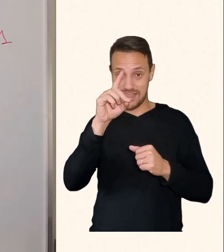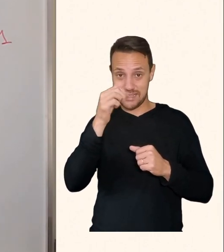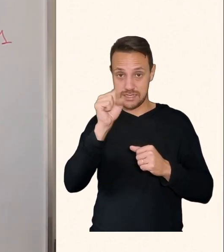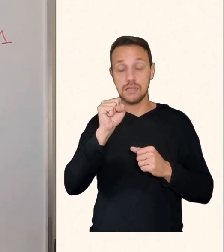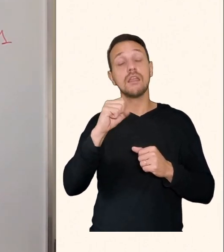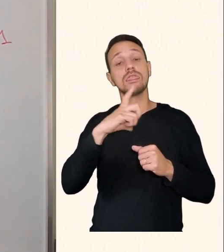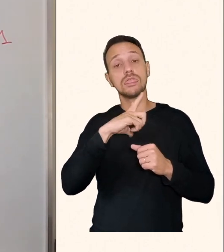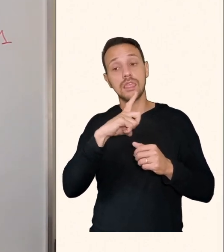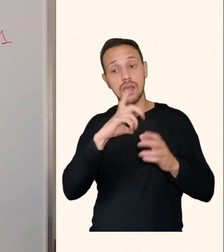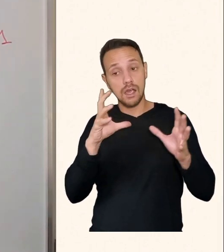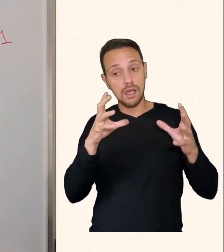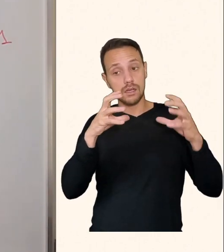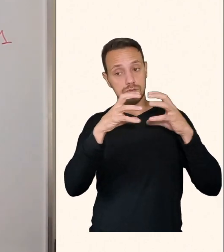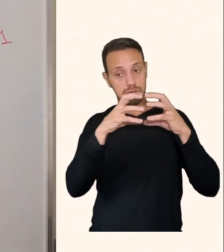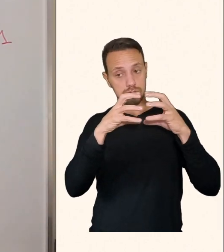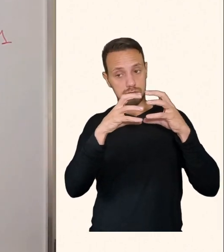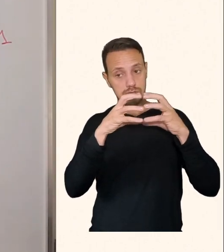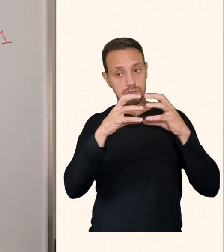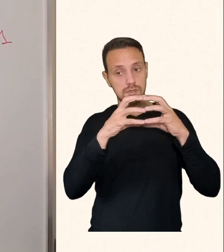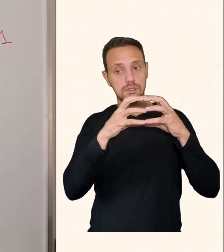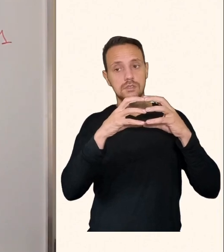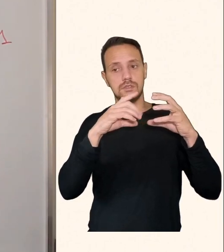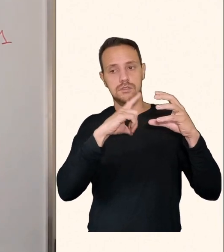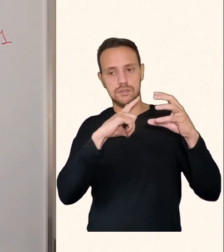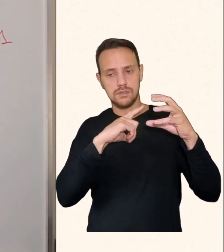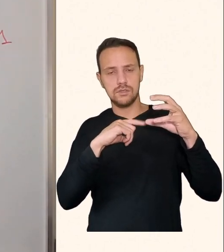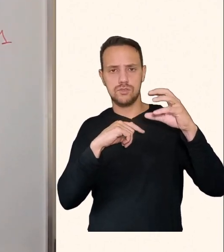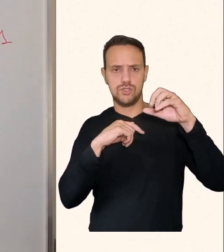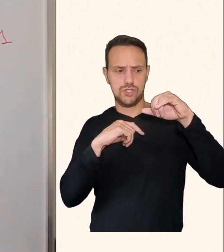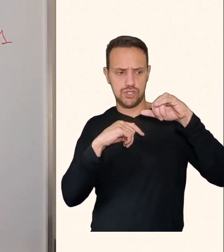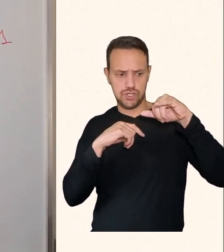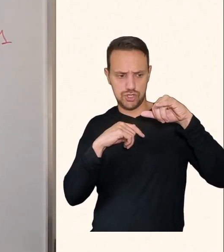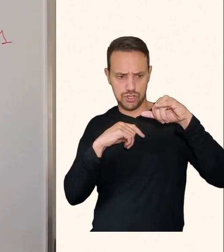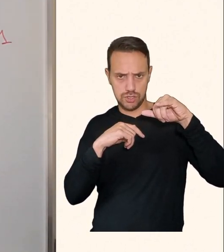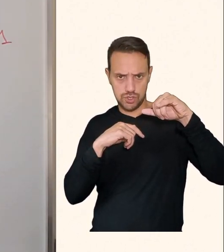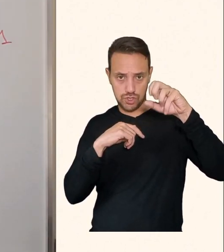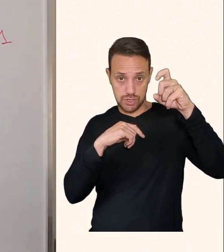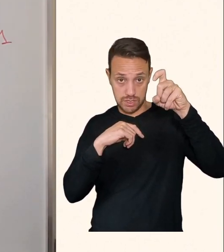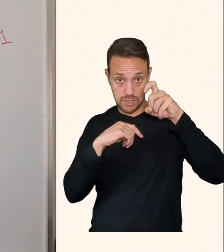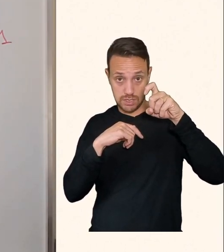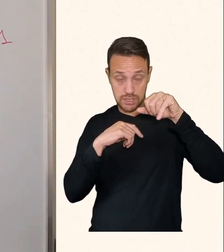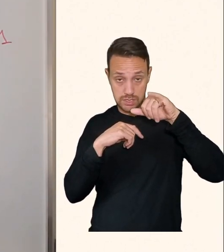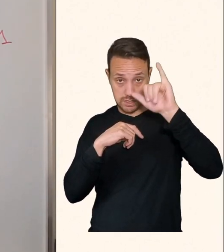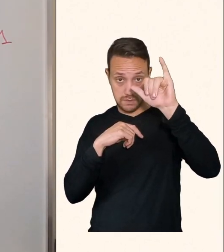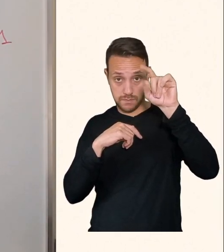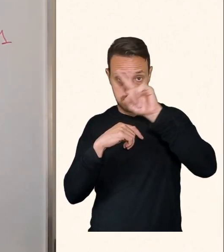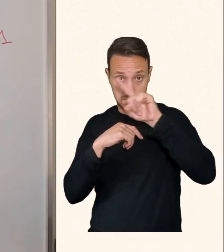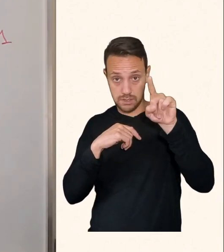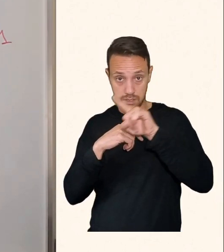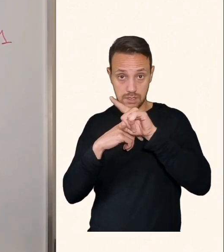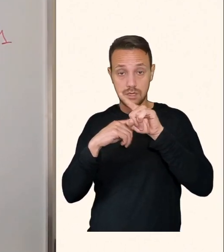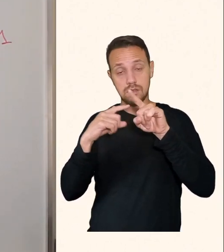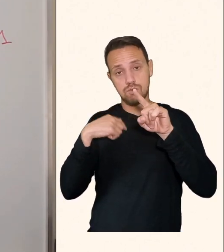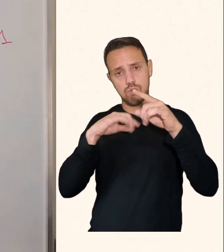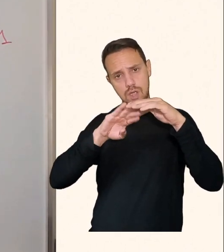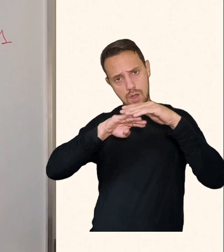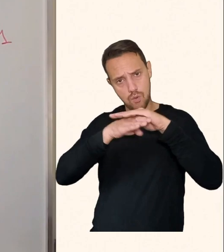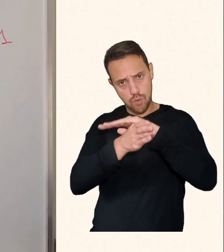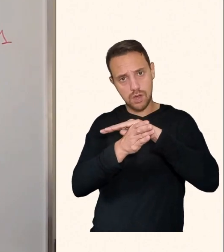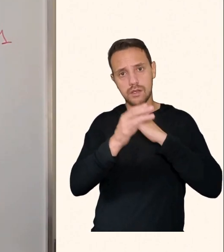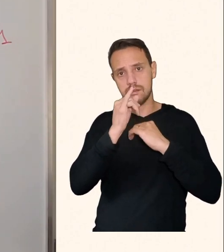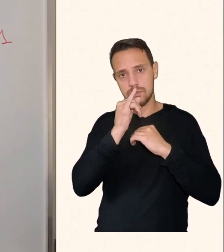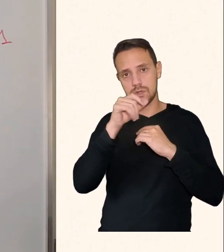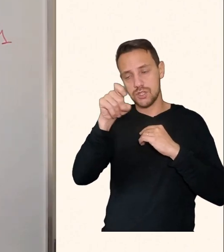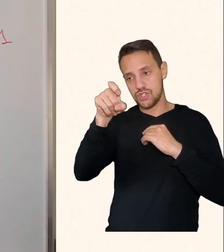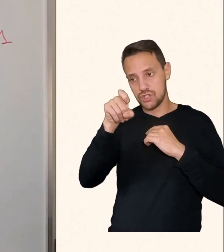eixo X, Y e Z, que a gente tem tratado costumeiramente como X na direção para